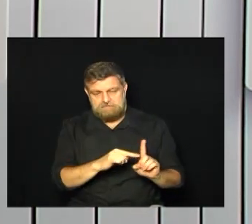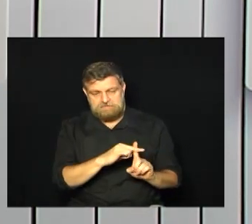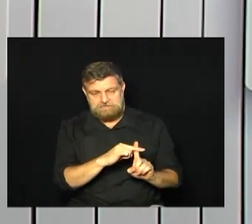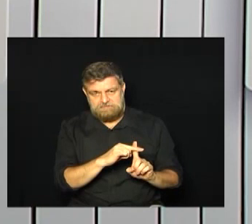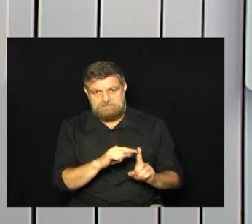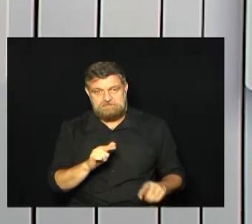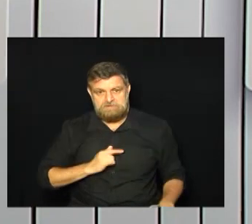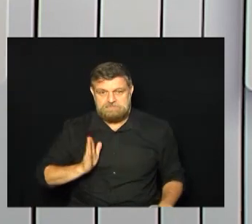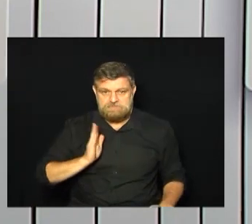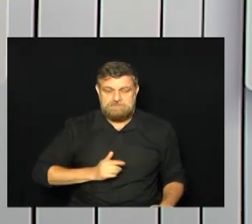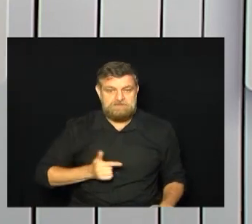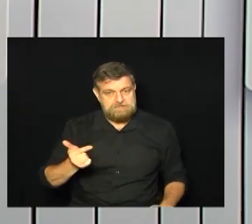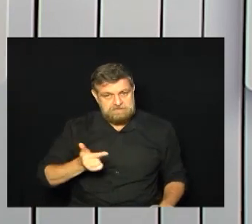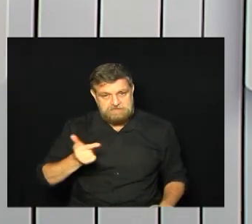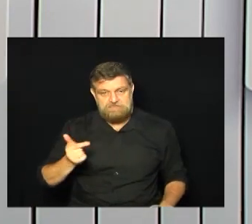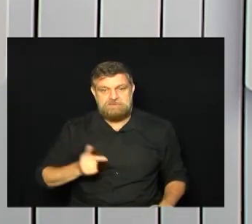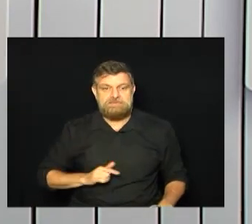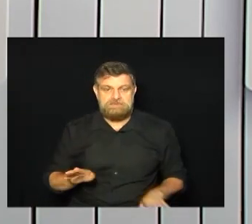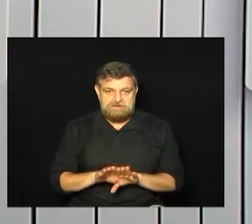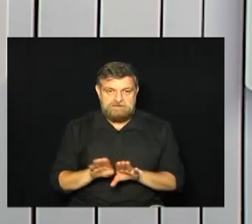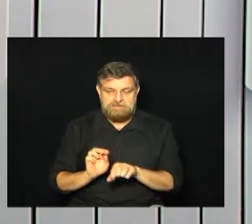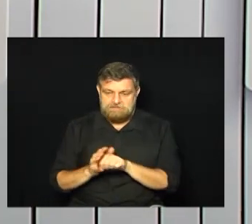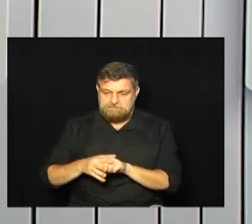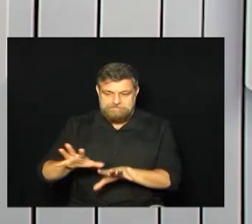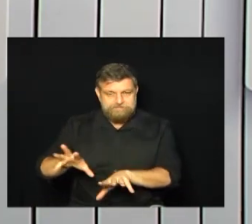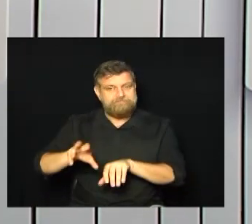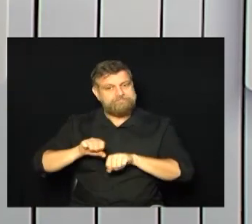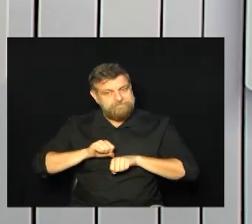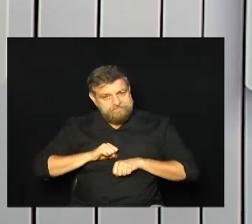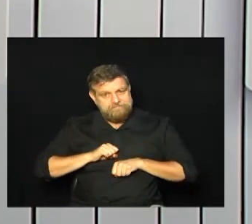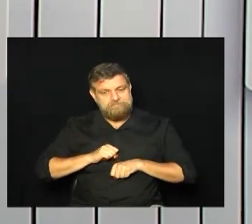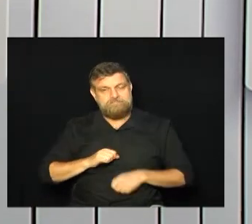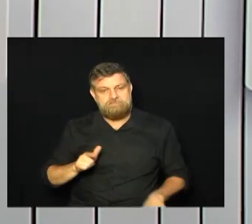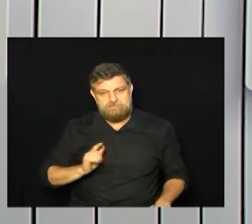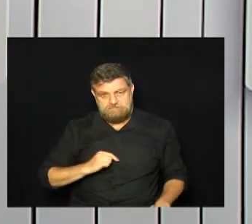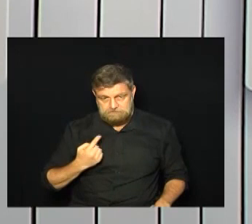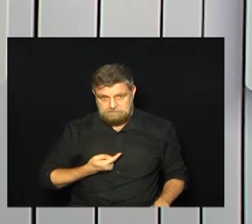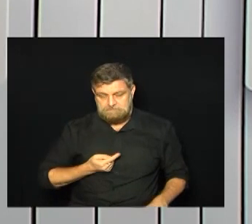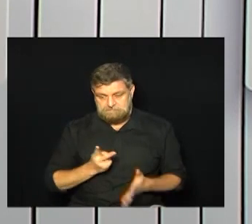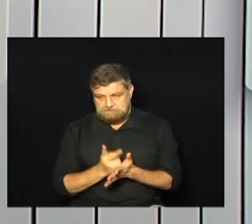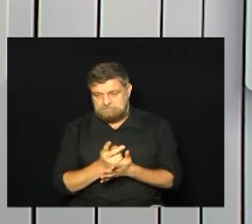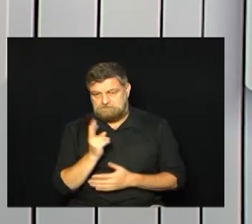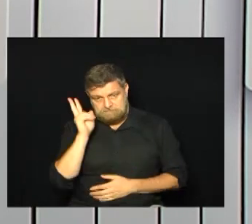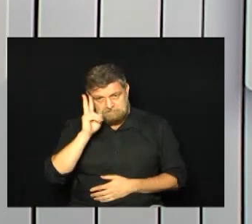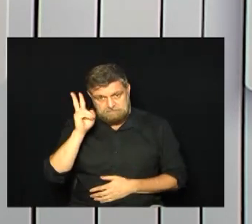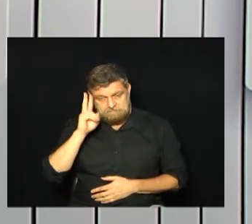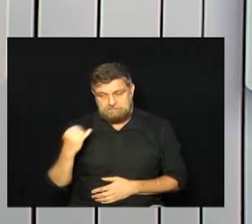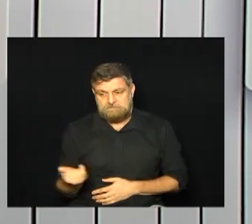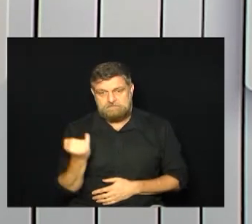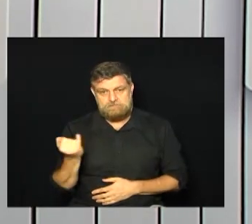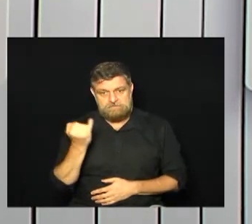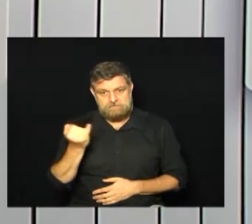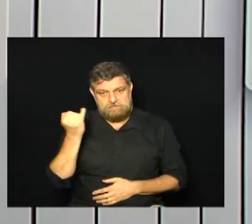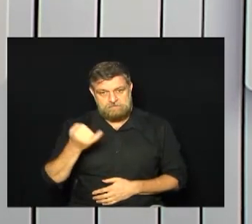positivo. E é a segunda vez que o vice-prefeito contrai a Covid-19. Por isso que a gente sempre relembra aqui a importância